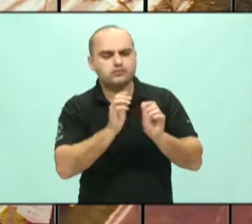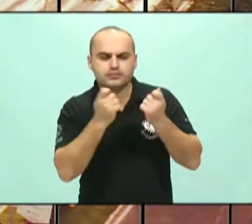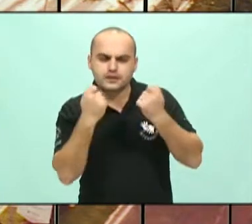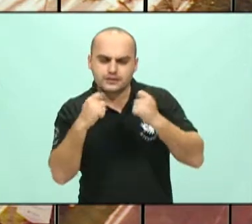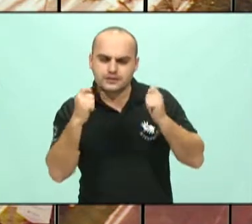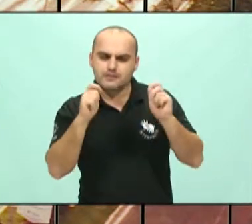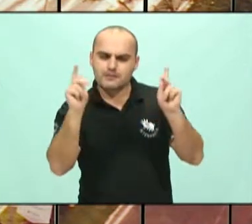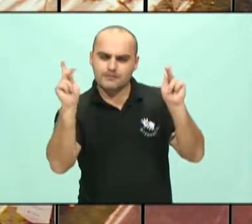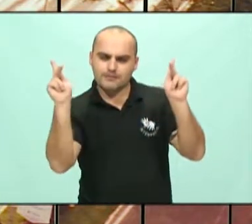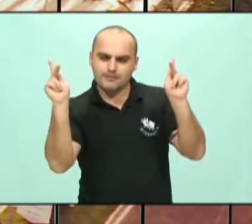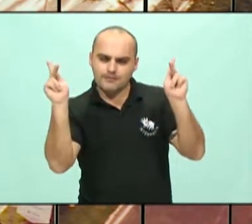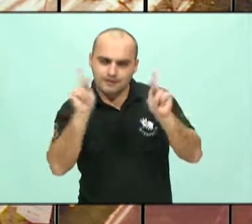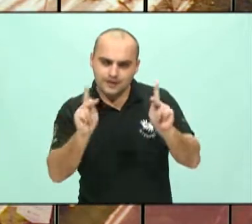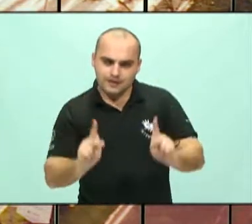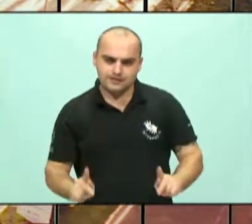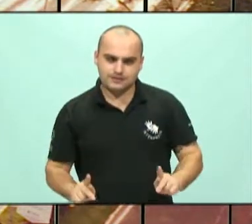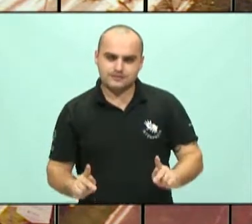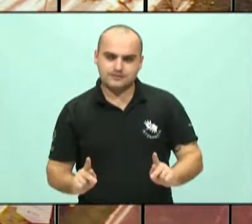paz, de